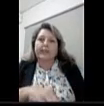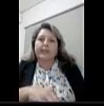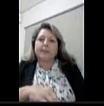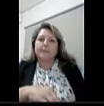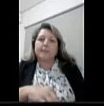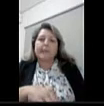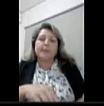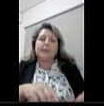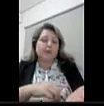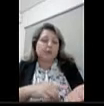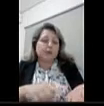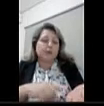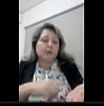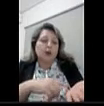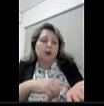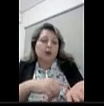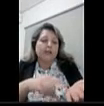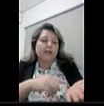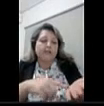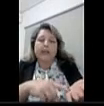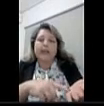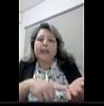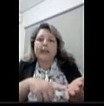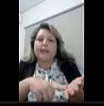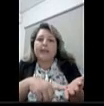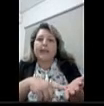conferir, né, professor? Olha,